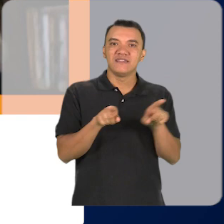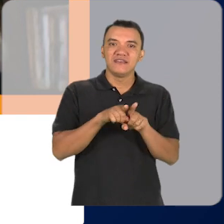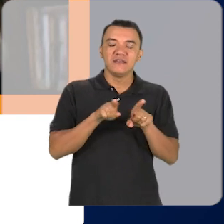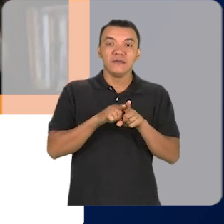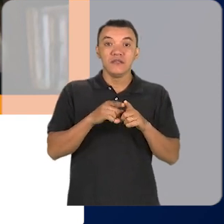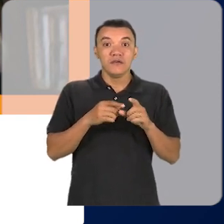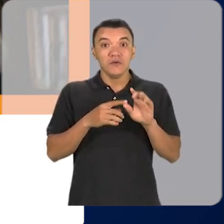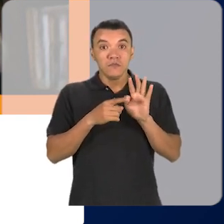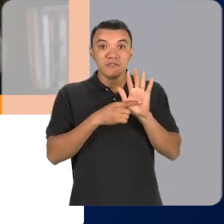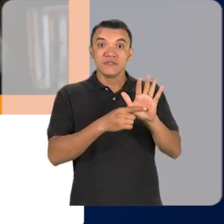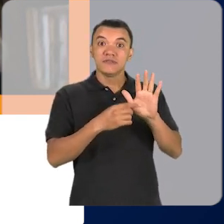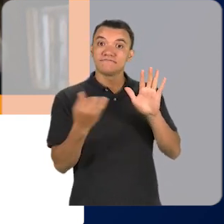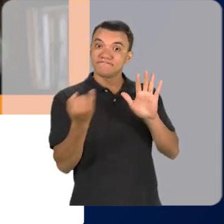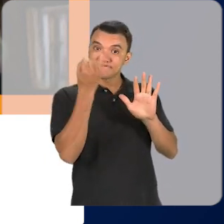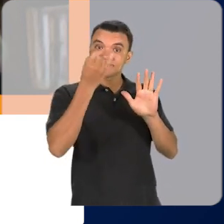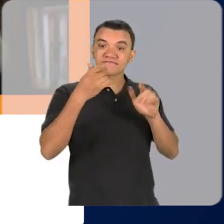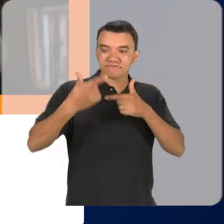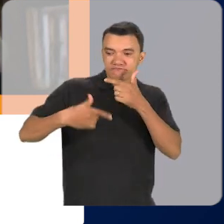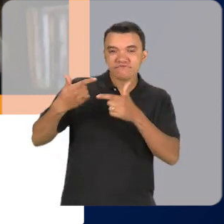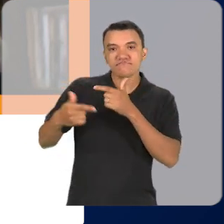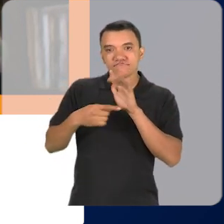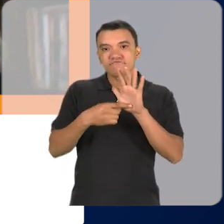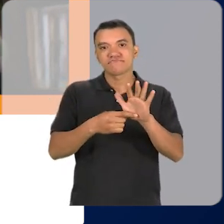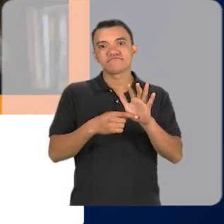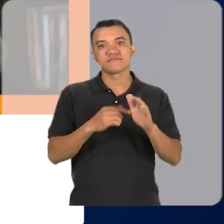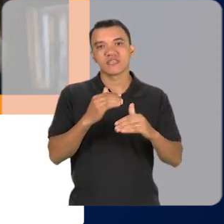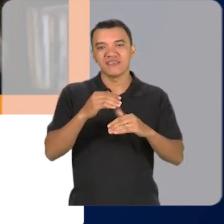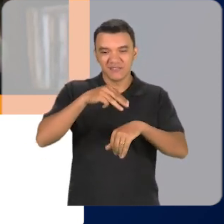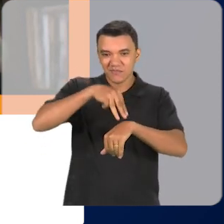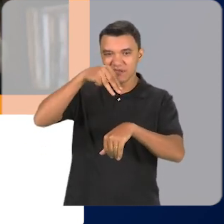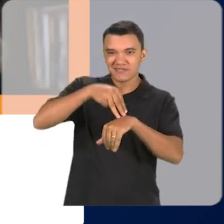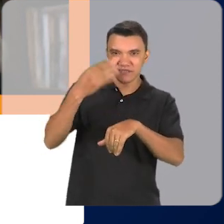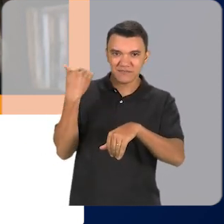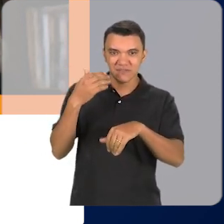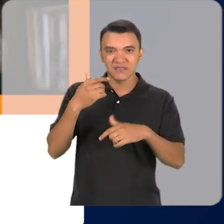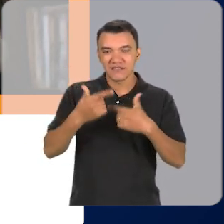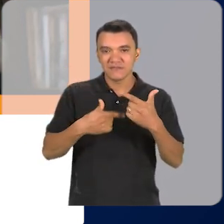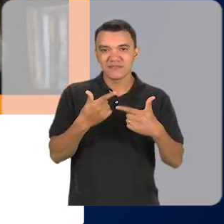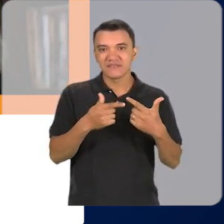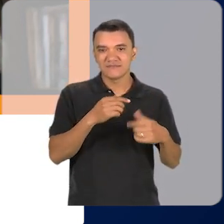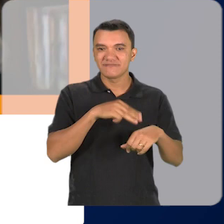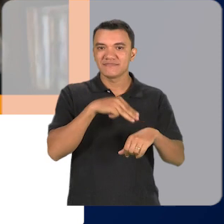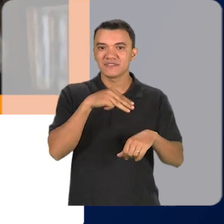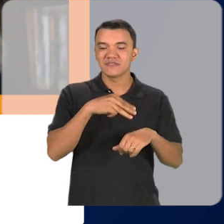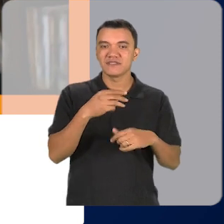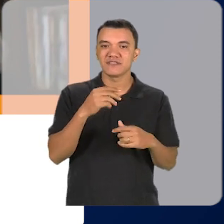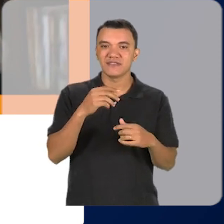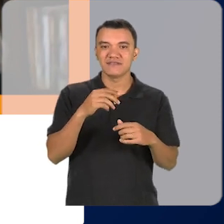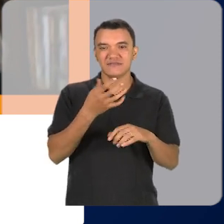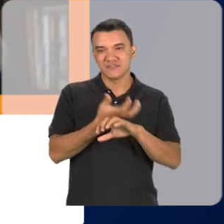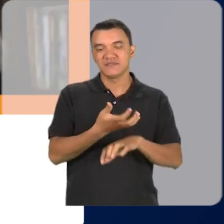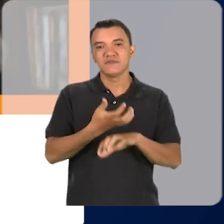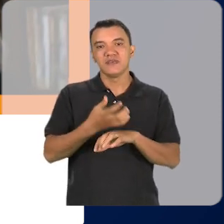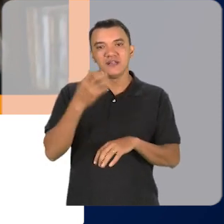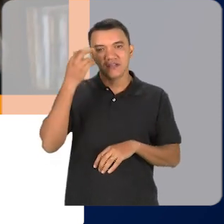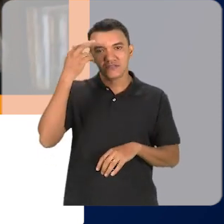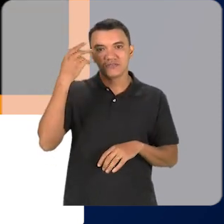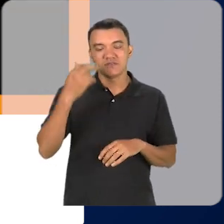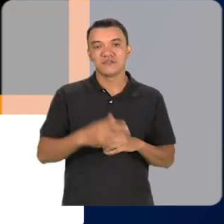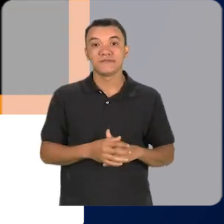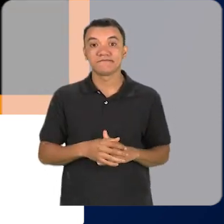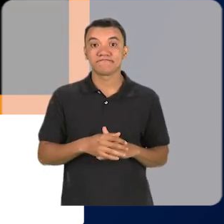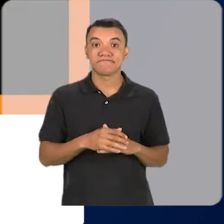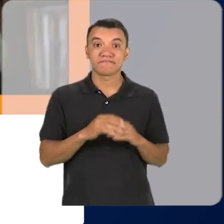que foi desenvolvido, né, no mestrado profissional, né, de História, né. Então, é um mestrado voltado para o ensino de